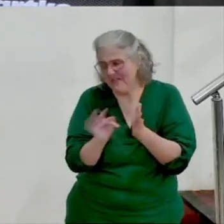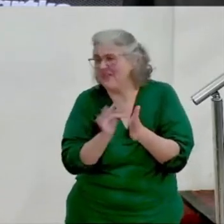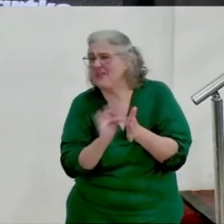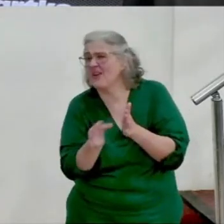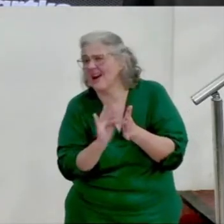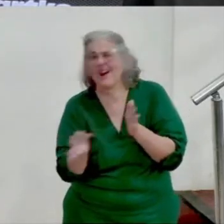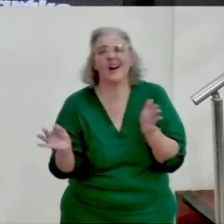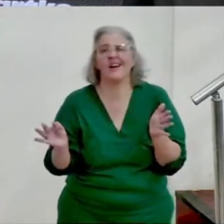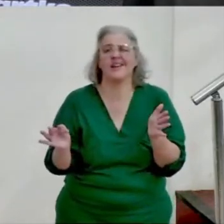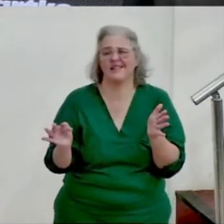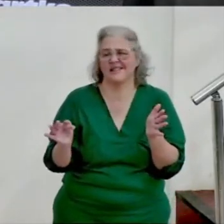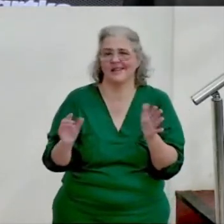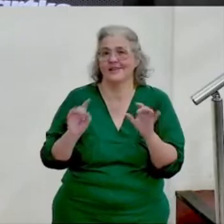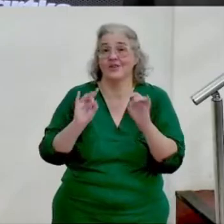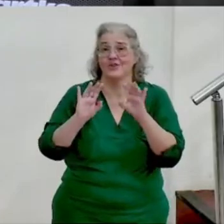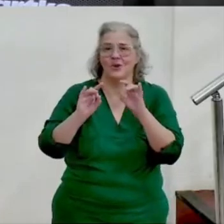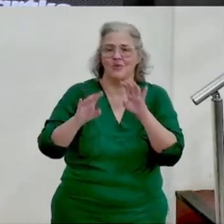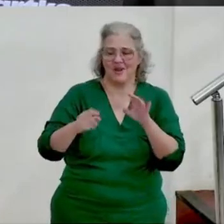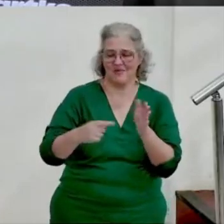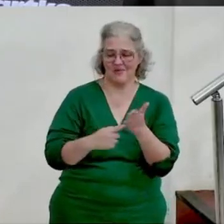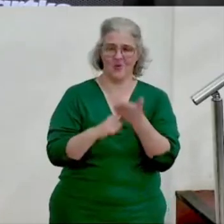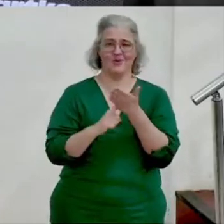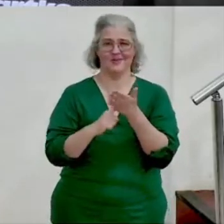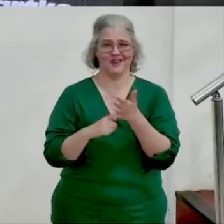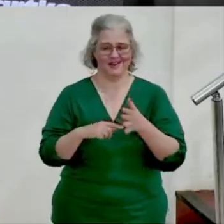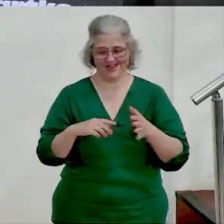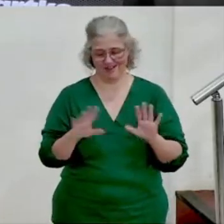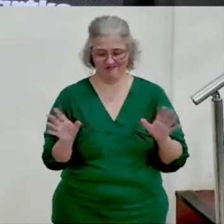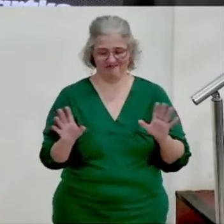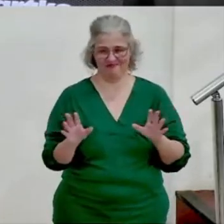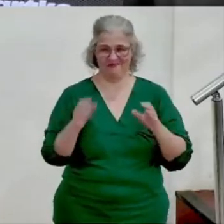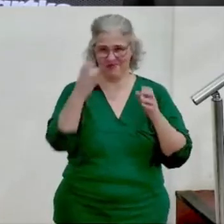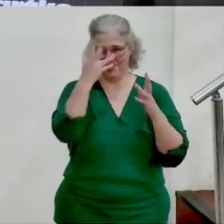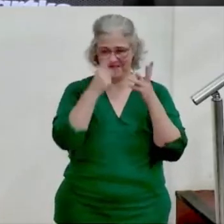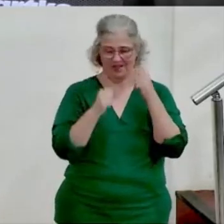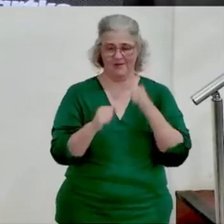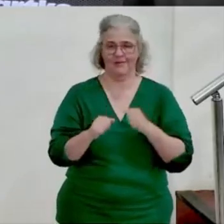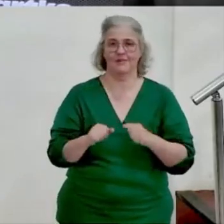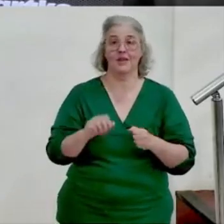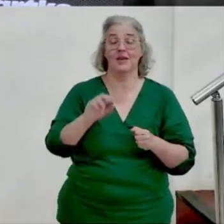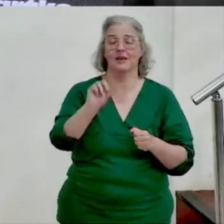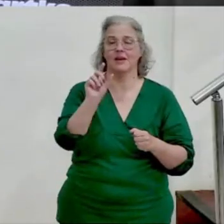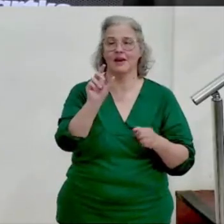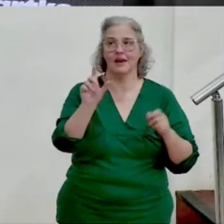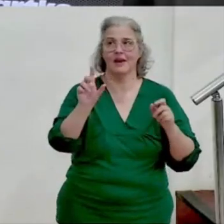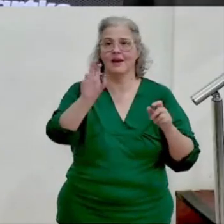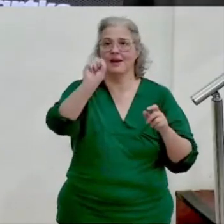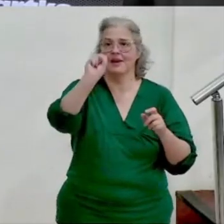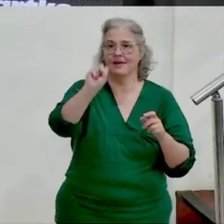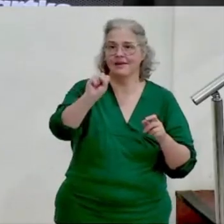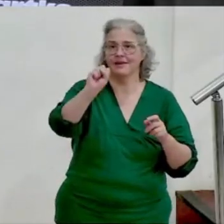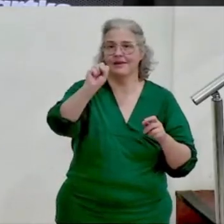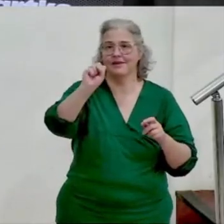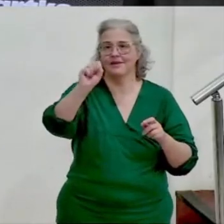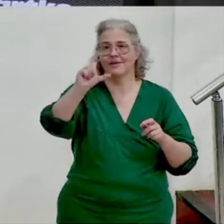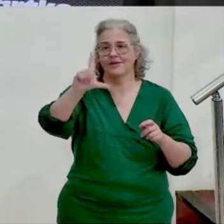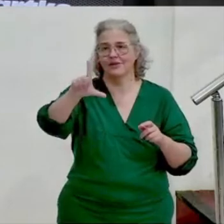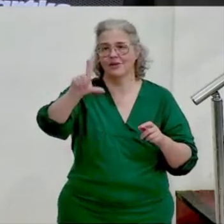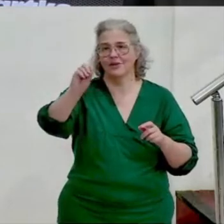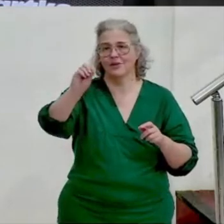o poder civil iria lhes garantir toda a paz e toda a segurança de que